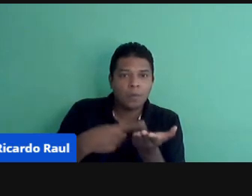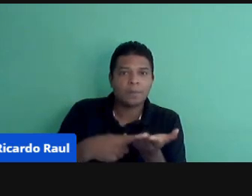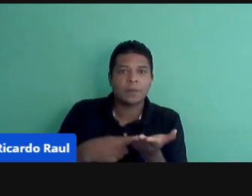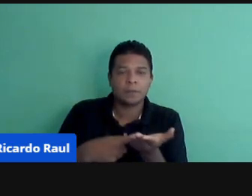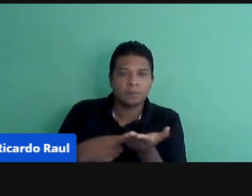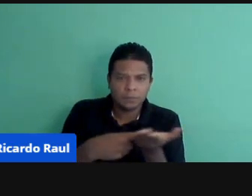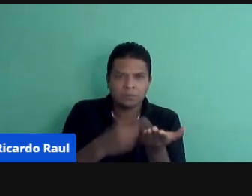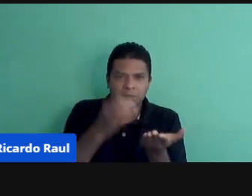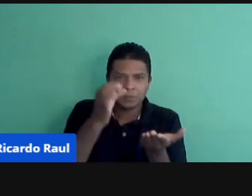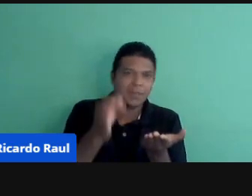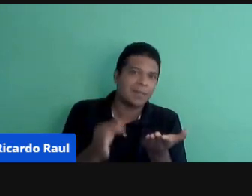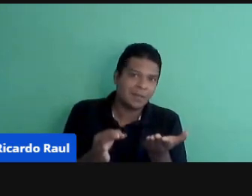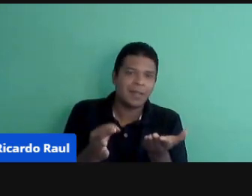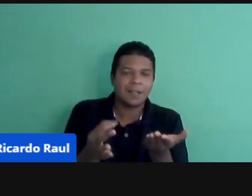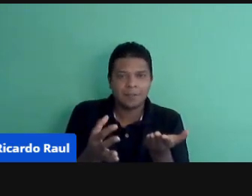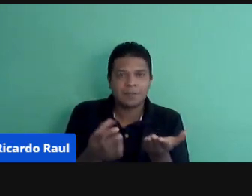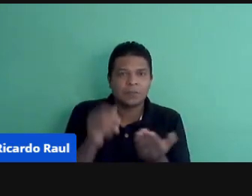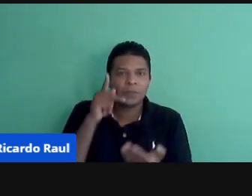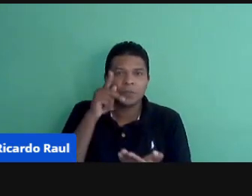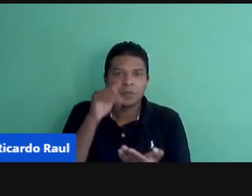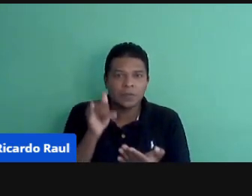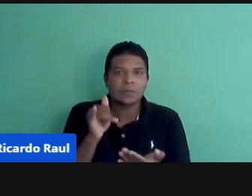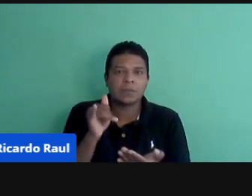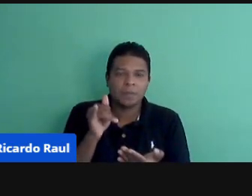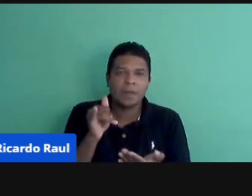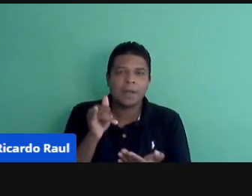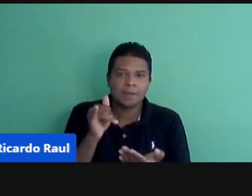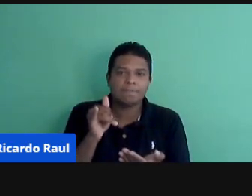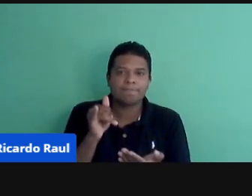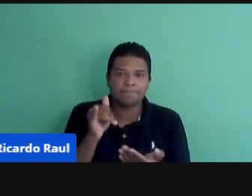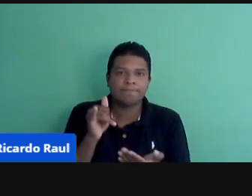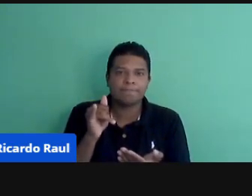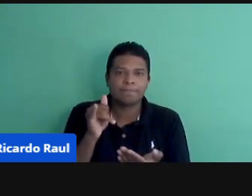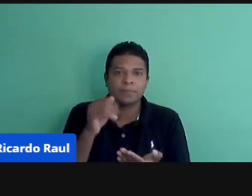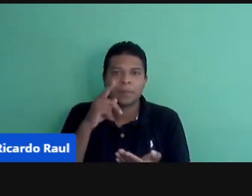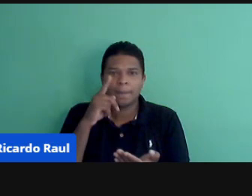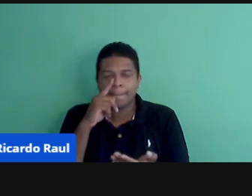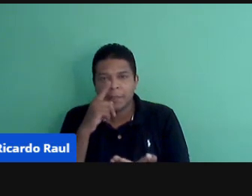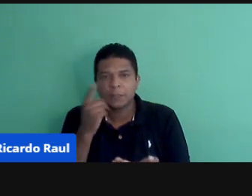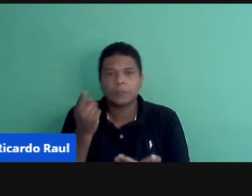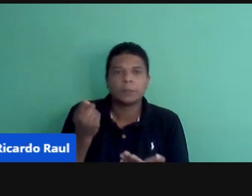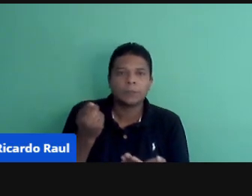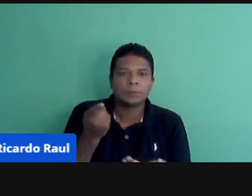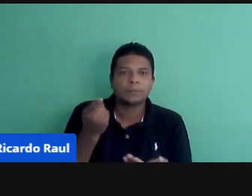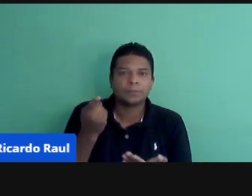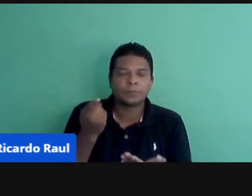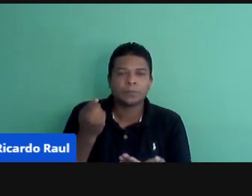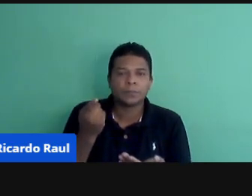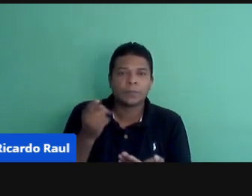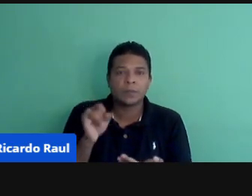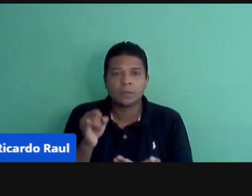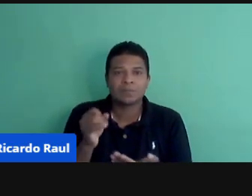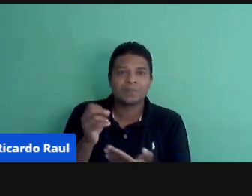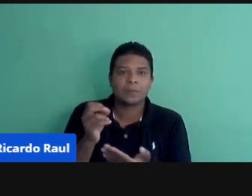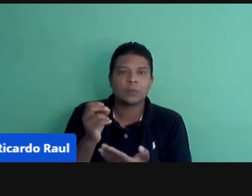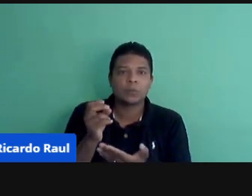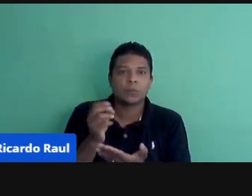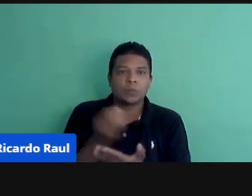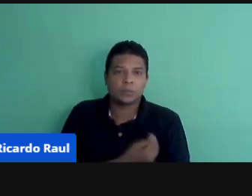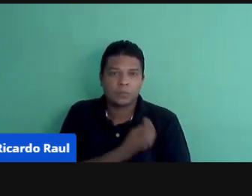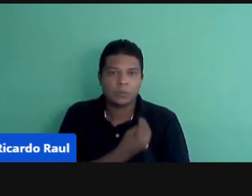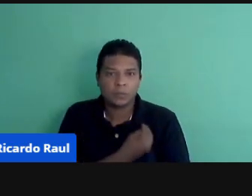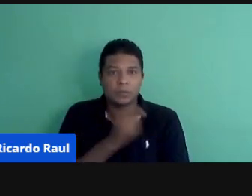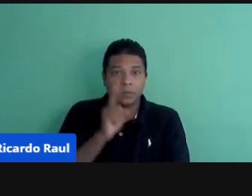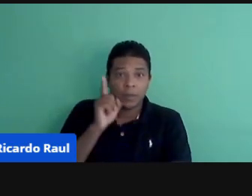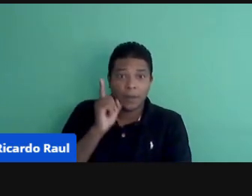certo, porque os pais têm sinalizado, esses que acompanham, que não acompanham a aula, os alunos que não acompanham a aula em tempo